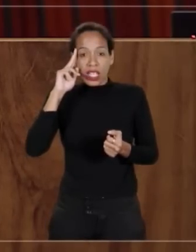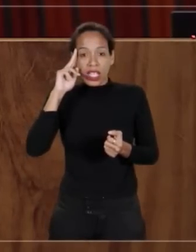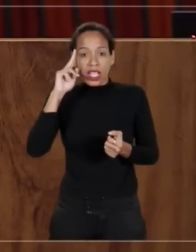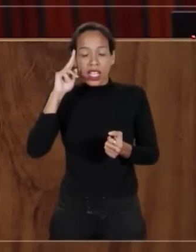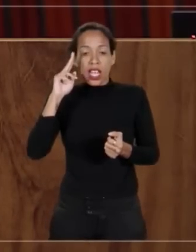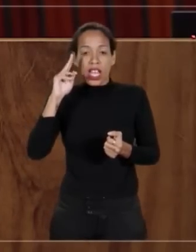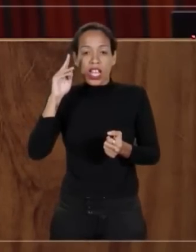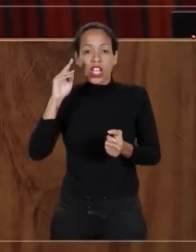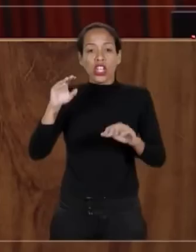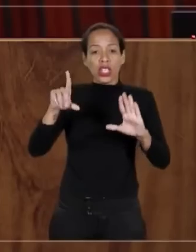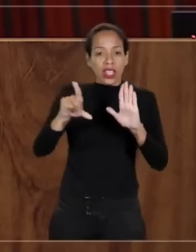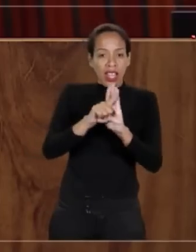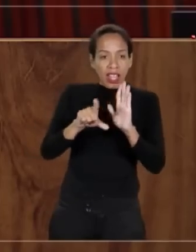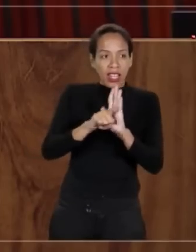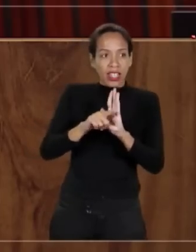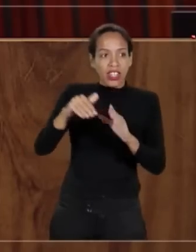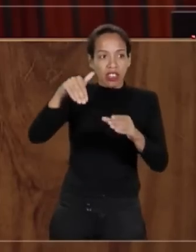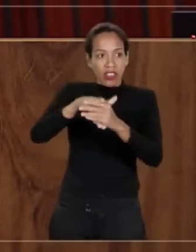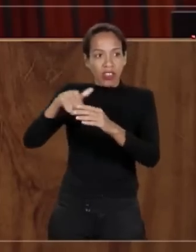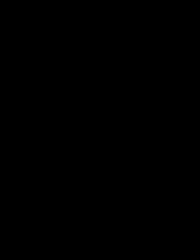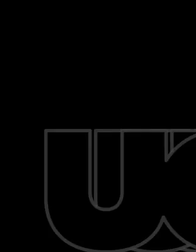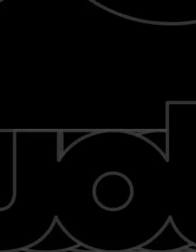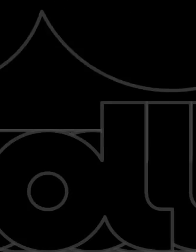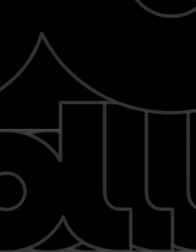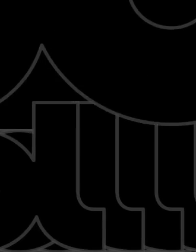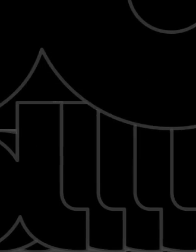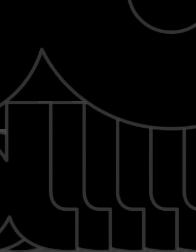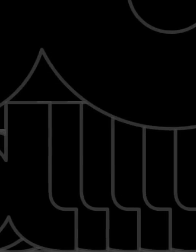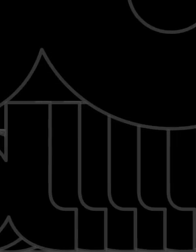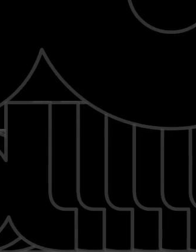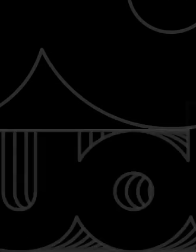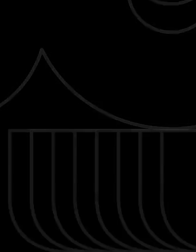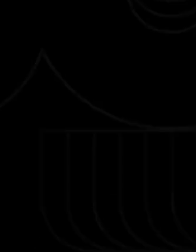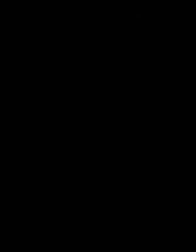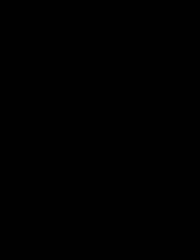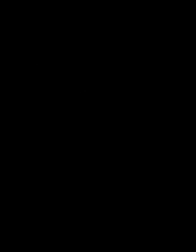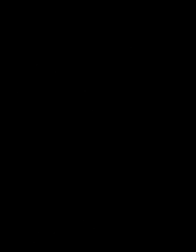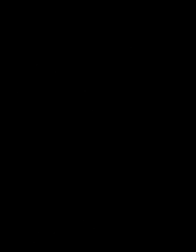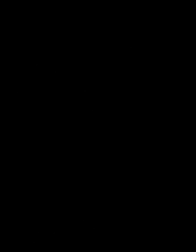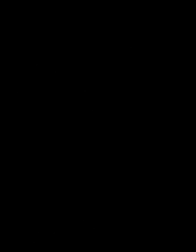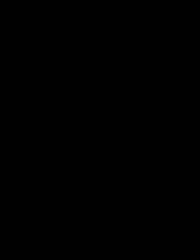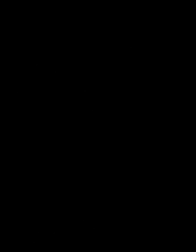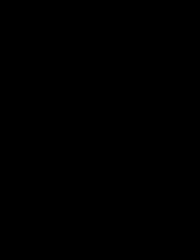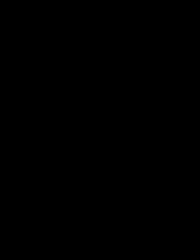legitimidade das eleições de 2022. Qual?